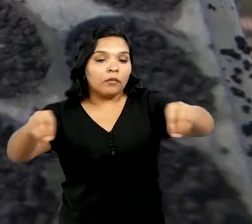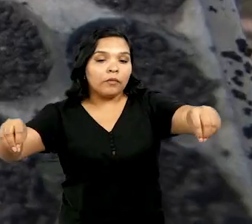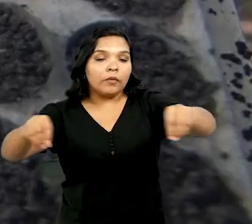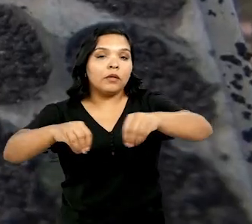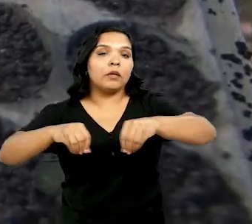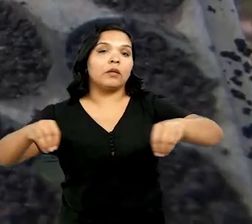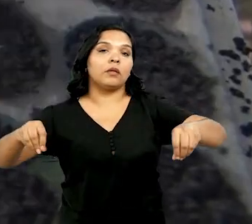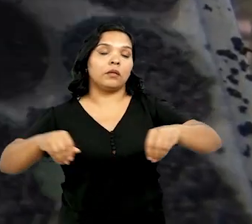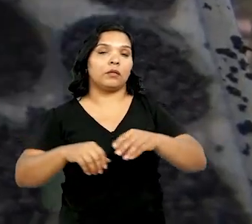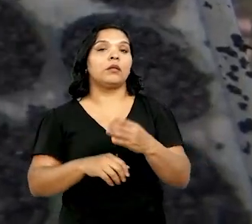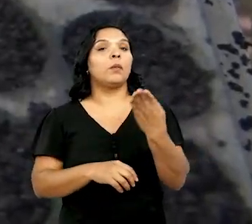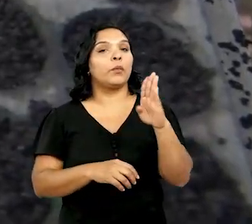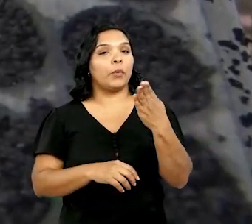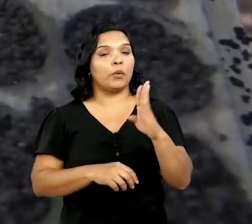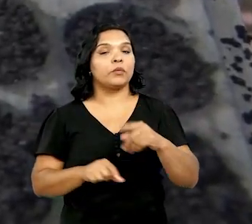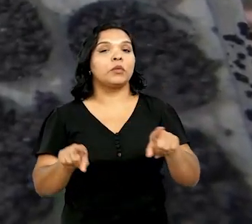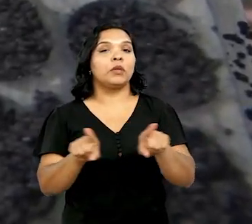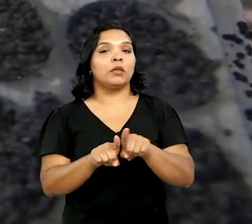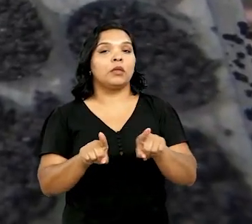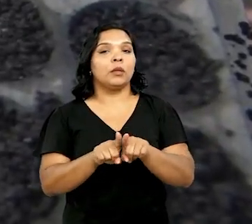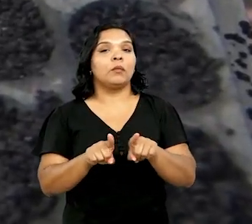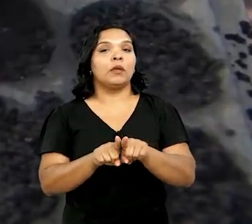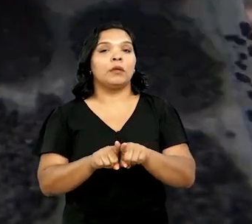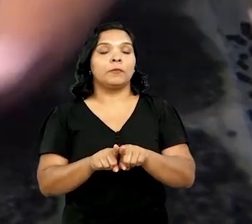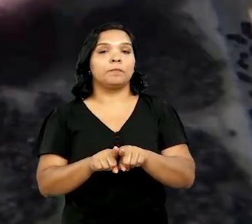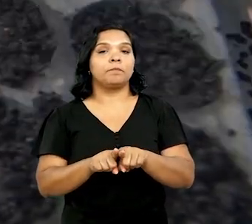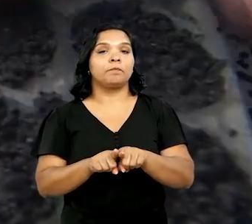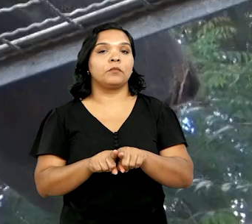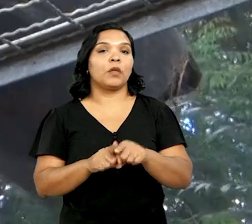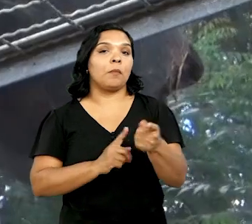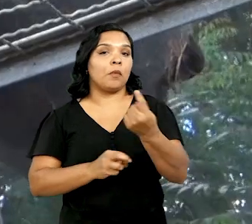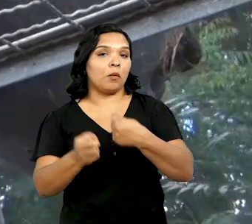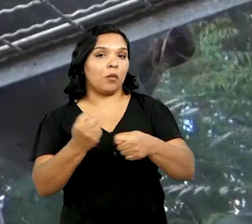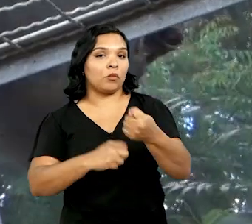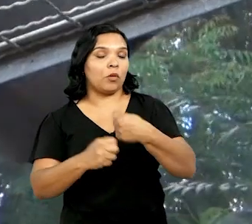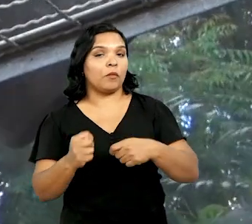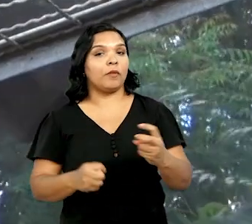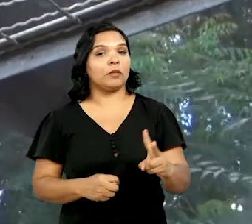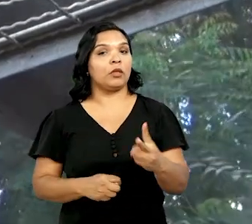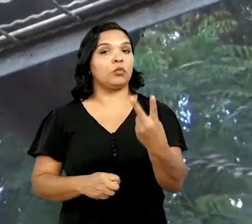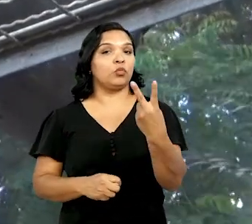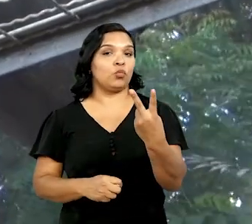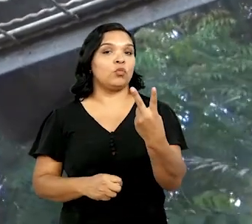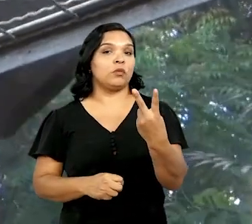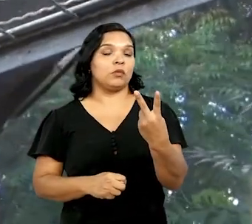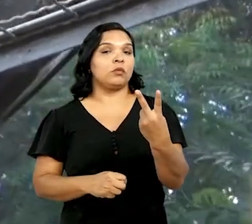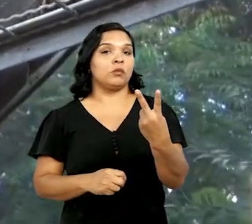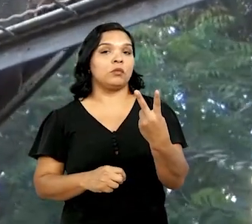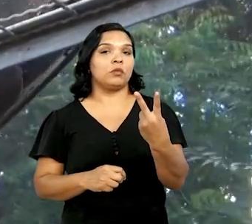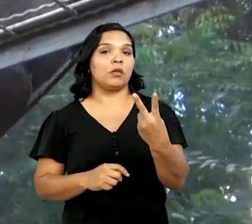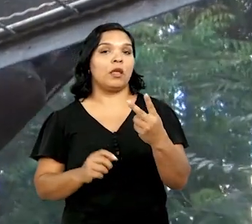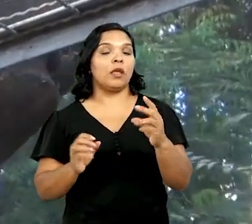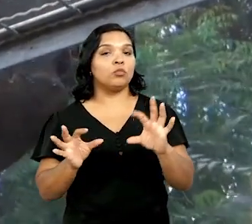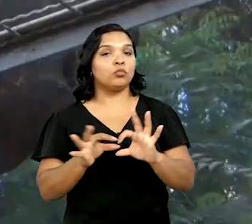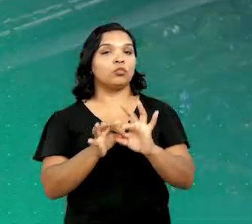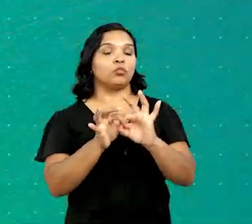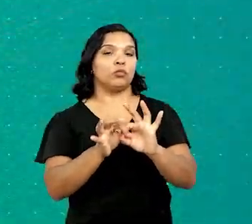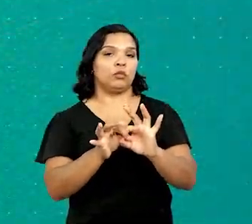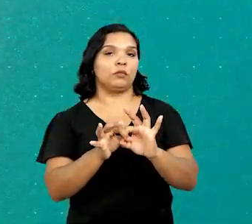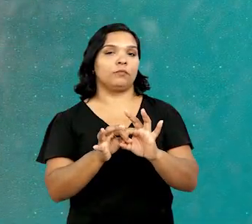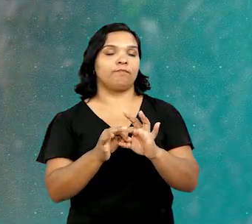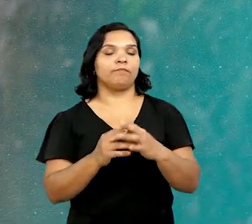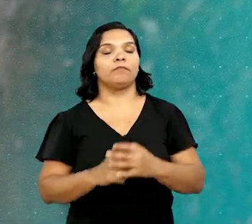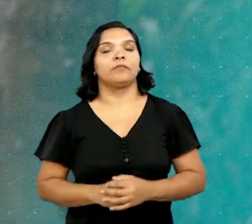solo. E pensando no aspecto econômico, que a grande maioria vai pensar nisso, né? Você vai ter duas fontes de renda ali ao mesmo